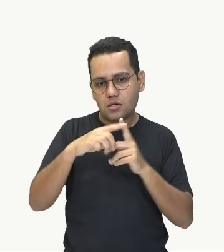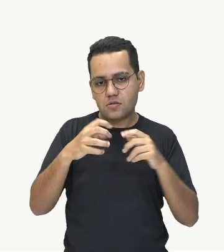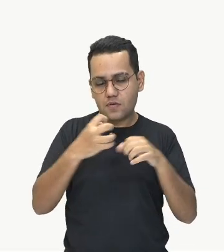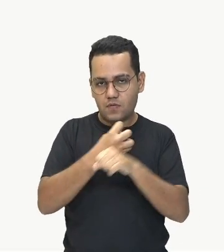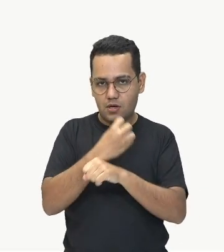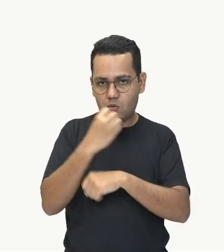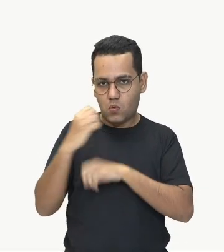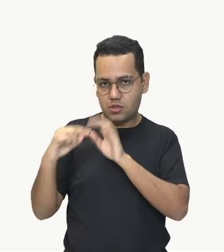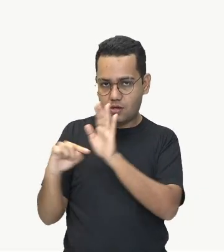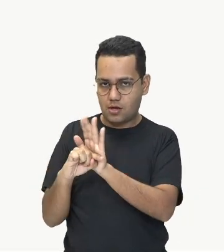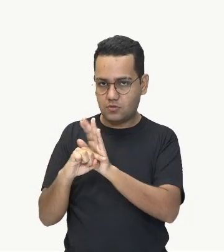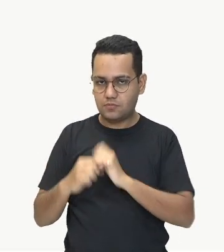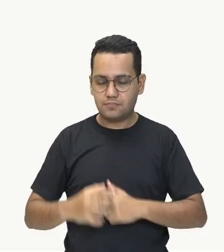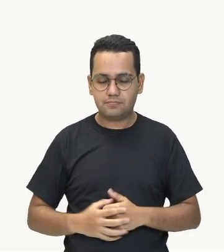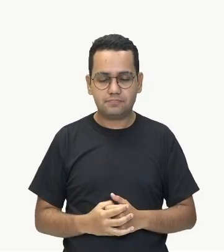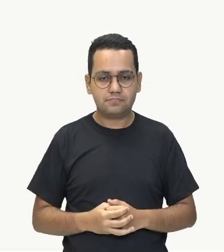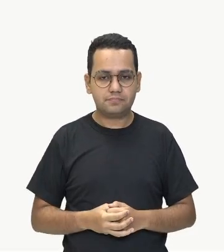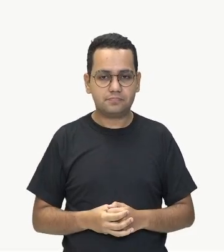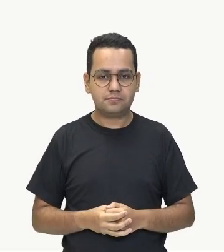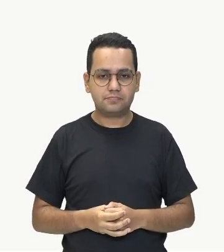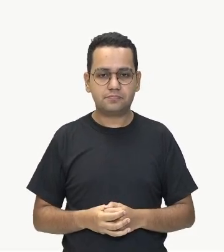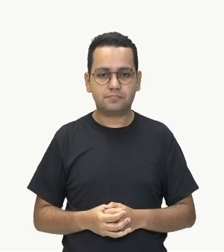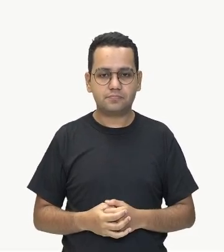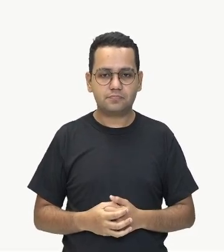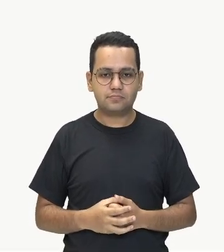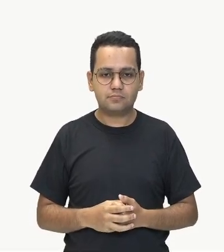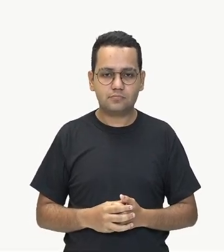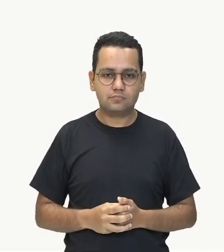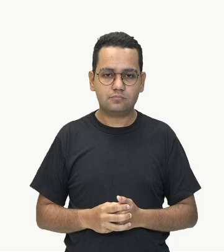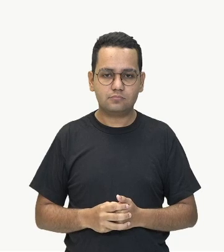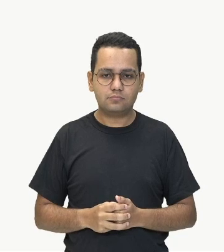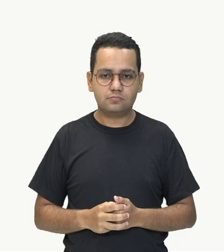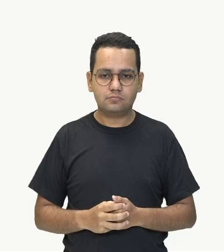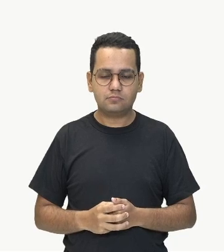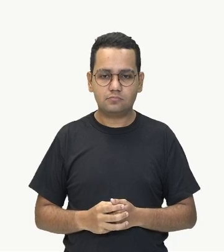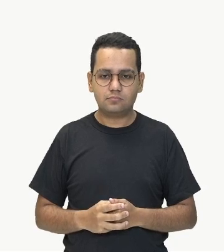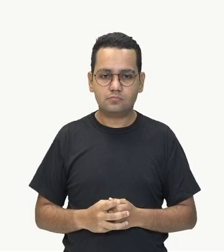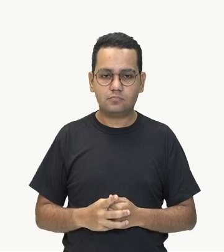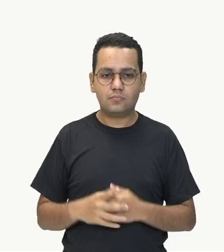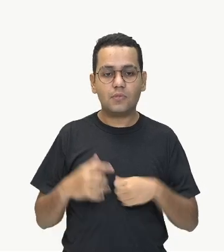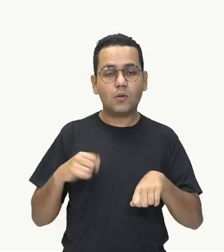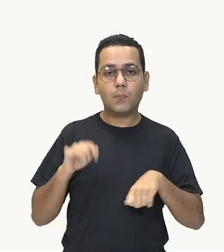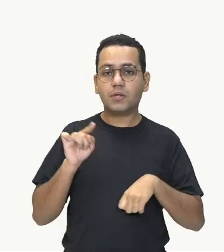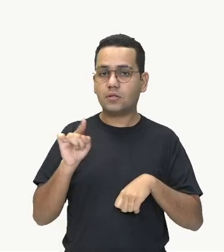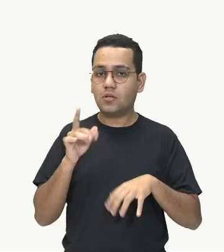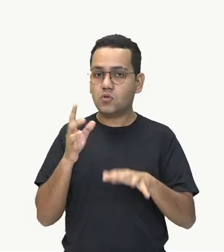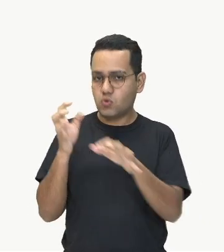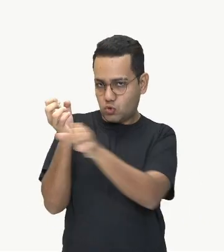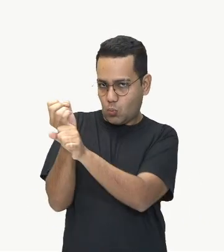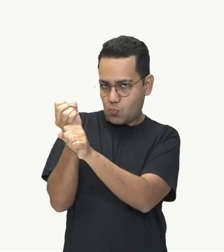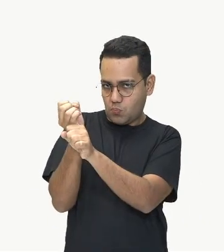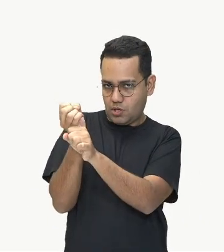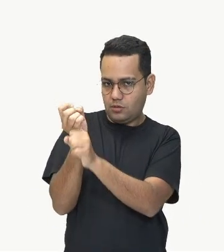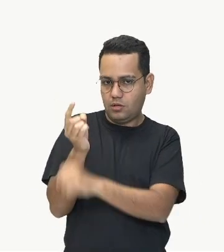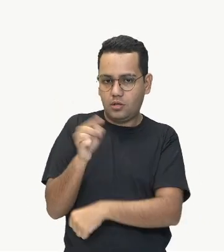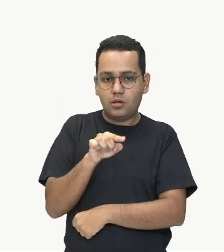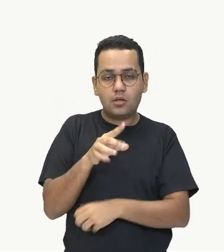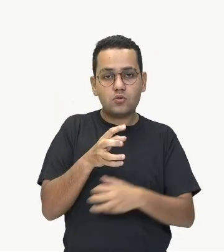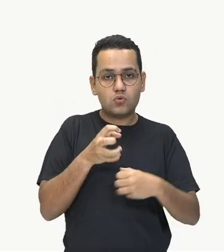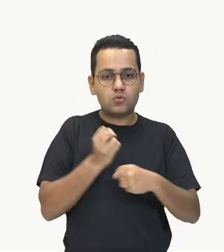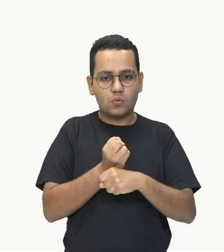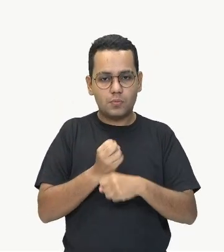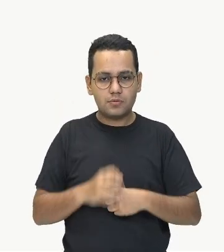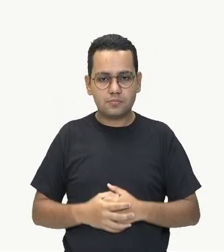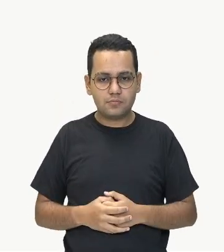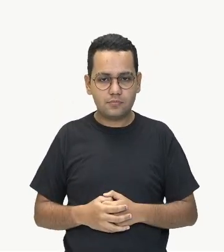com positivo vai dar negativo então eu vou somar este valor Com este valor e por fim eu vou aqui ó